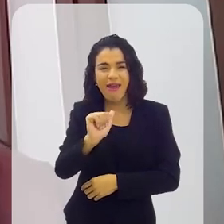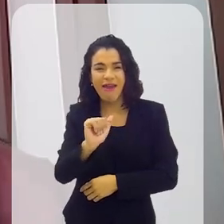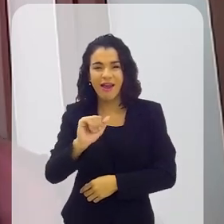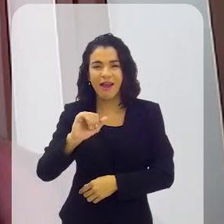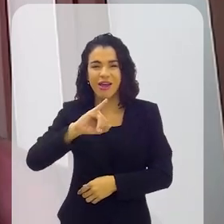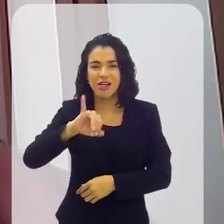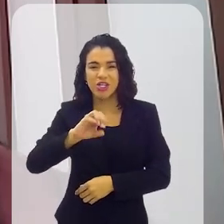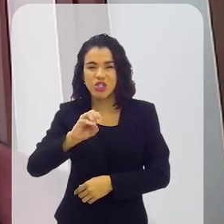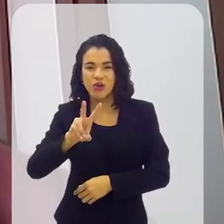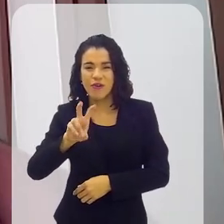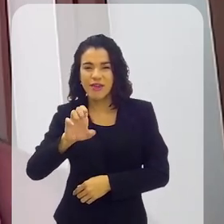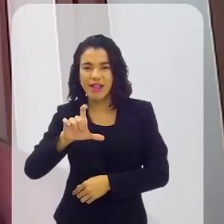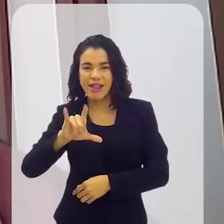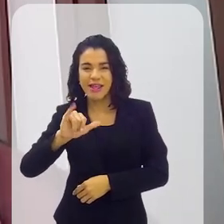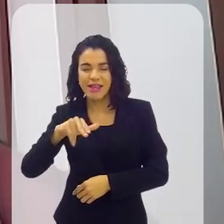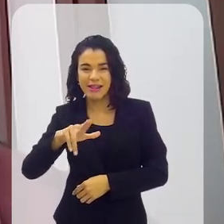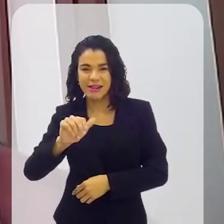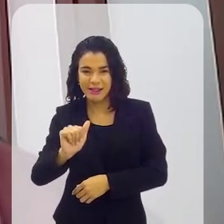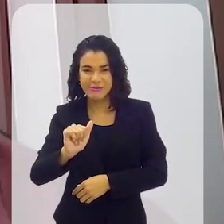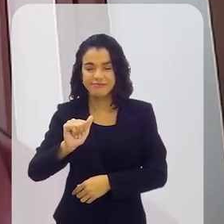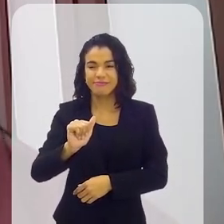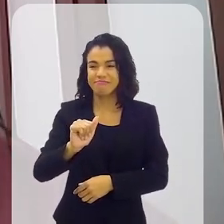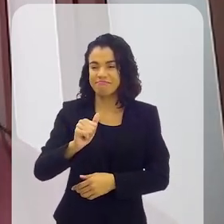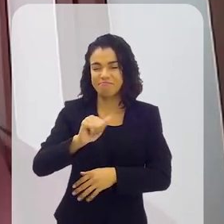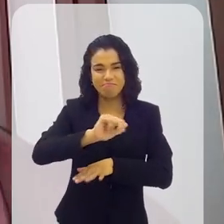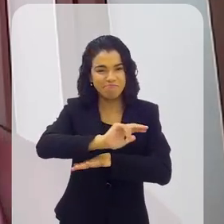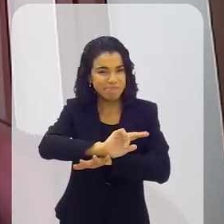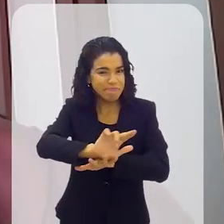Zeca, de Almir, de Juvelina, de Aragão.